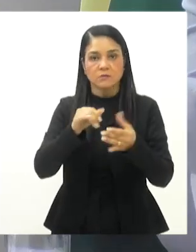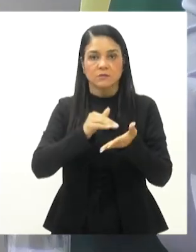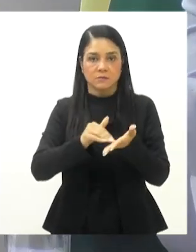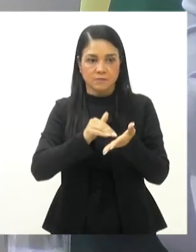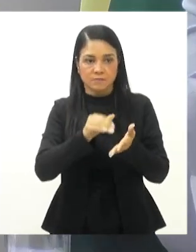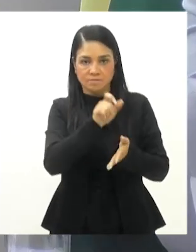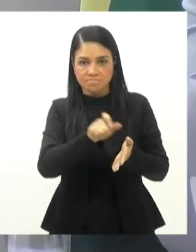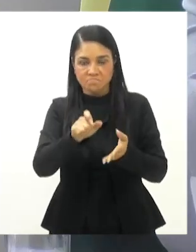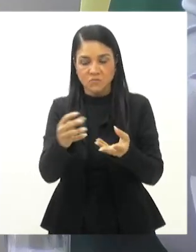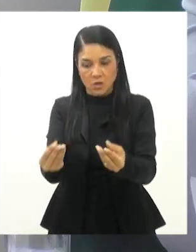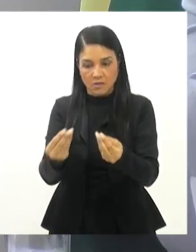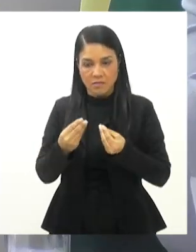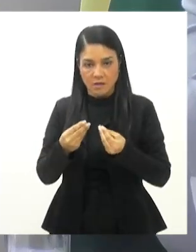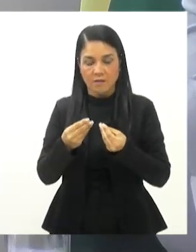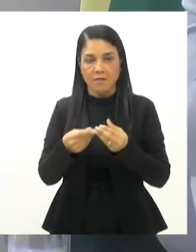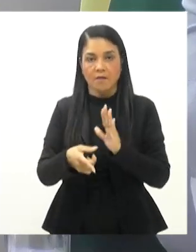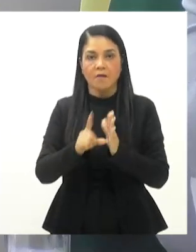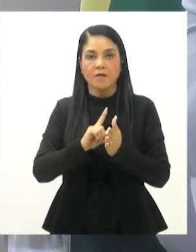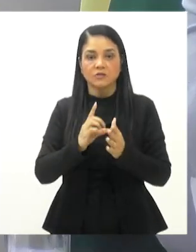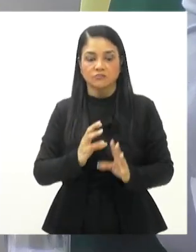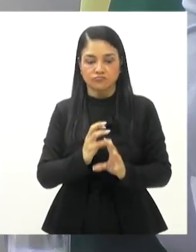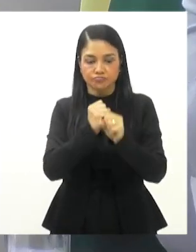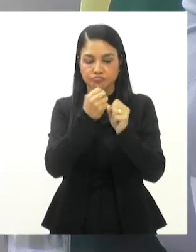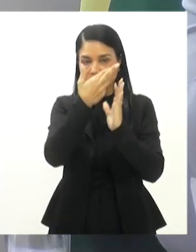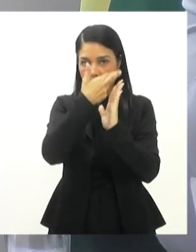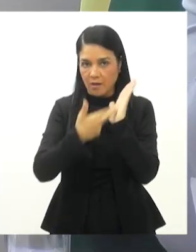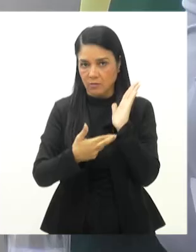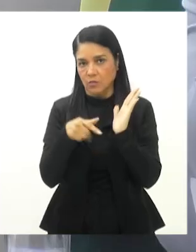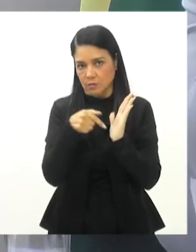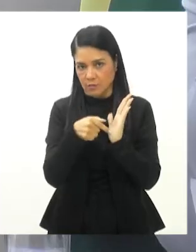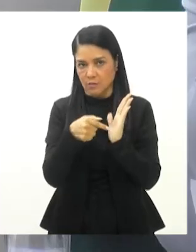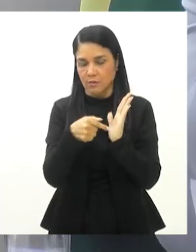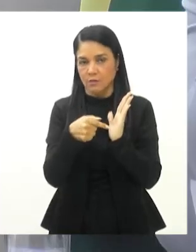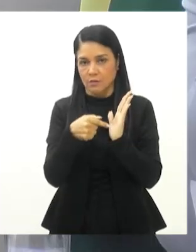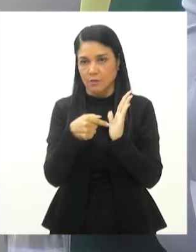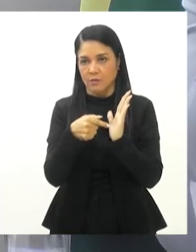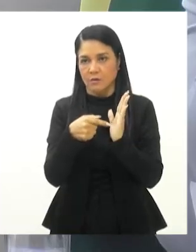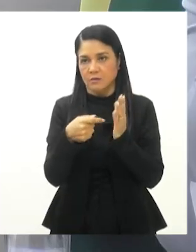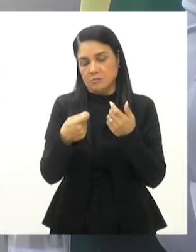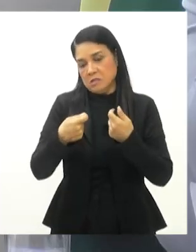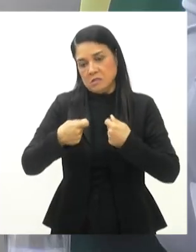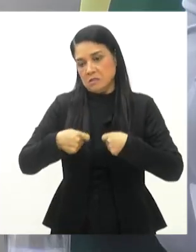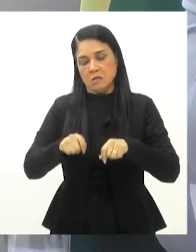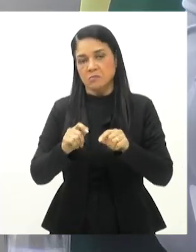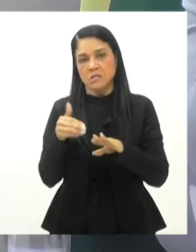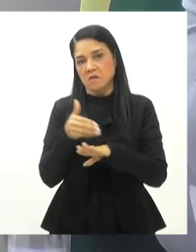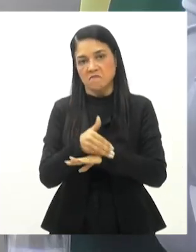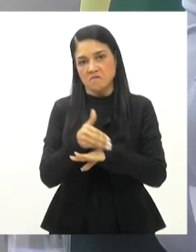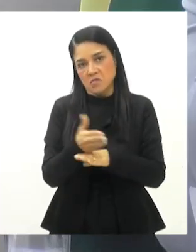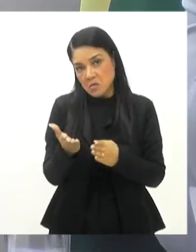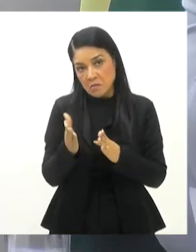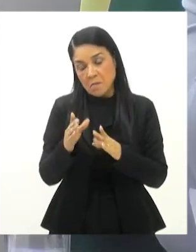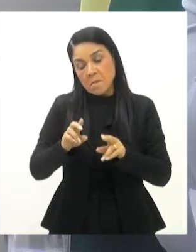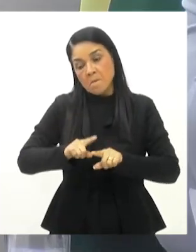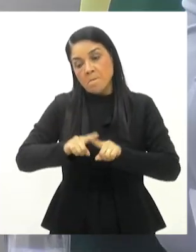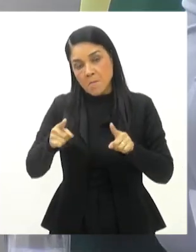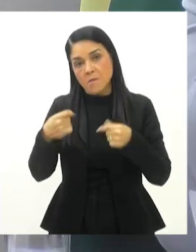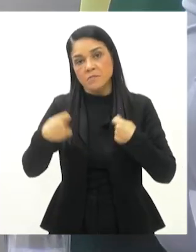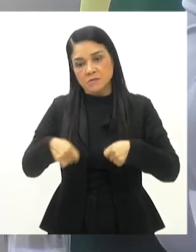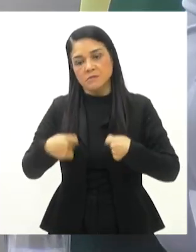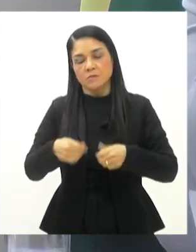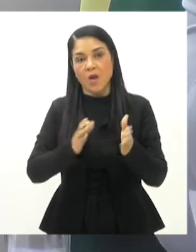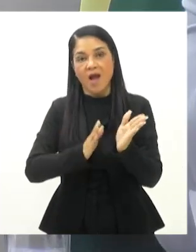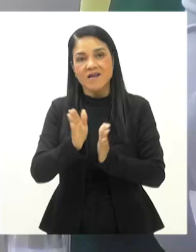repente, eles já nos entregarem esse relatório. Talvez nem precisaria que eles viessem aqui, mas nós precisamos ter